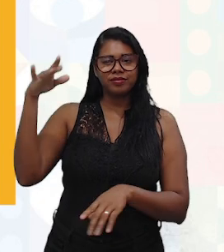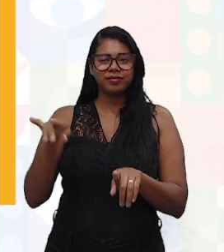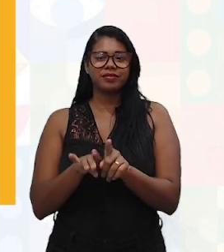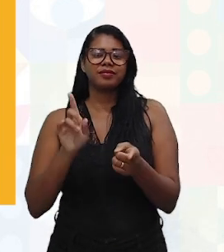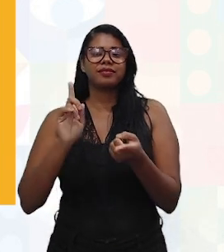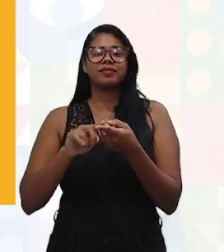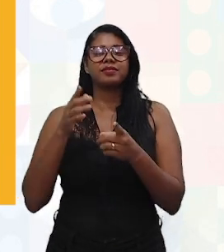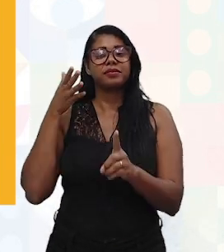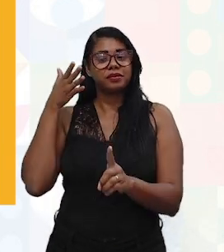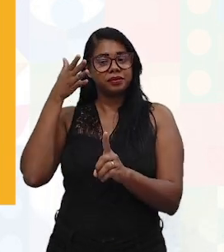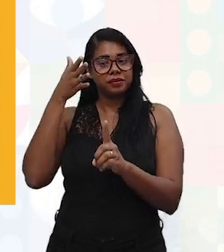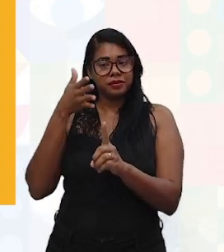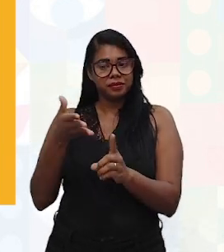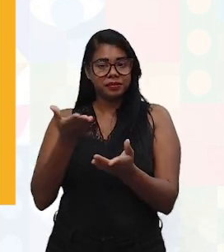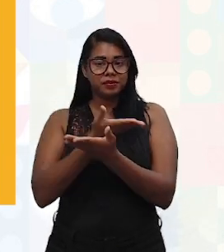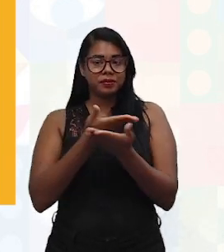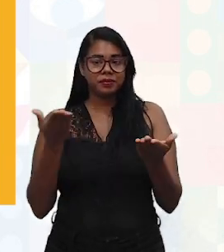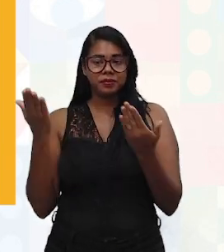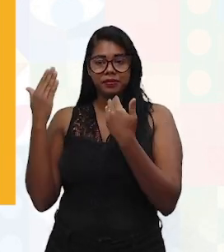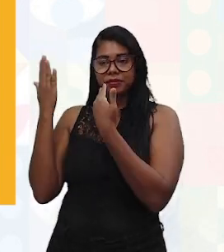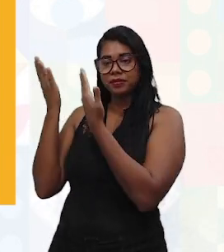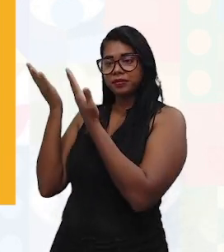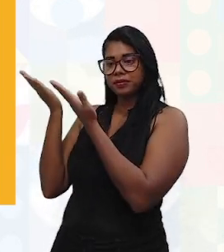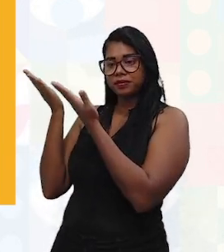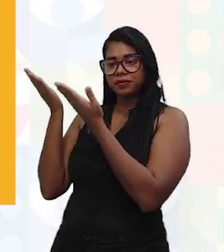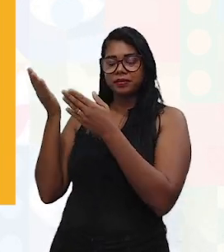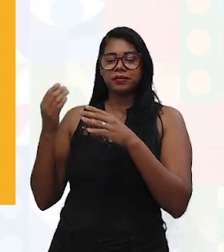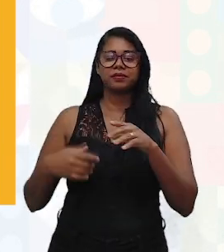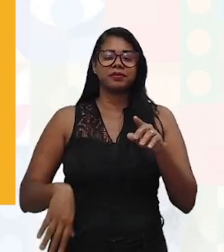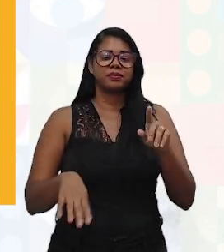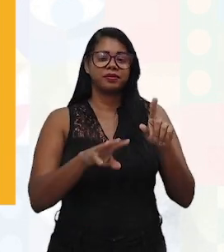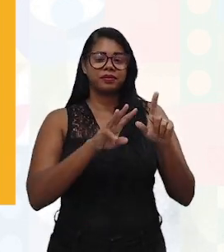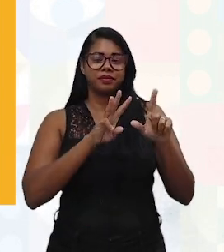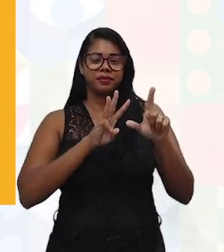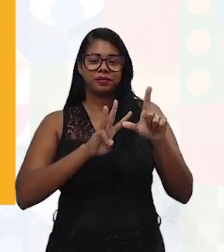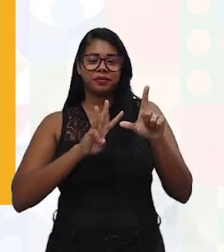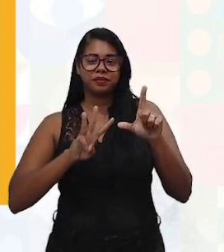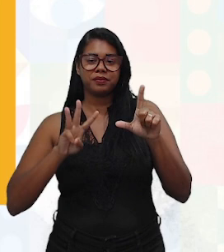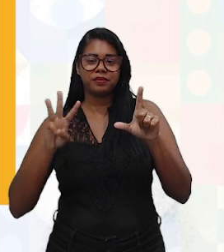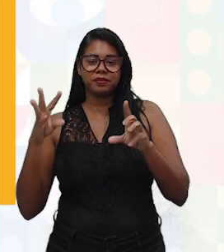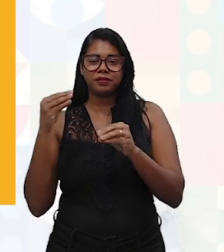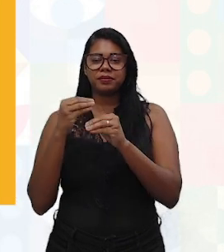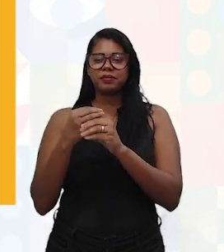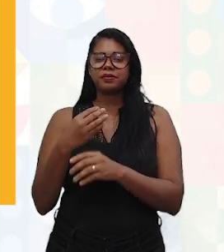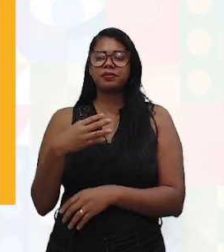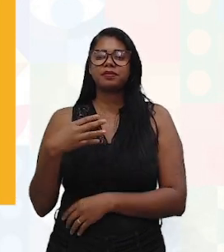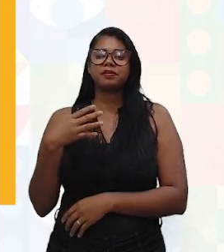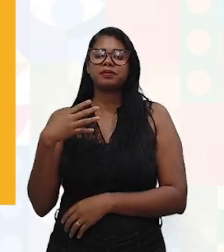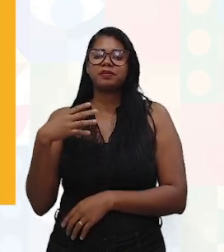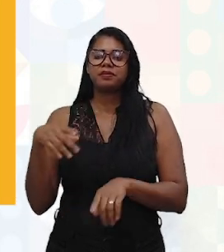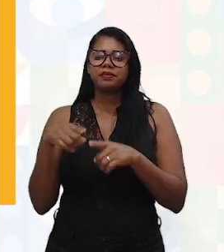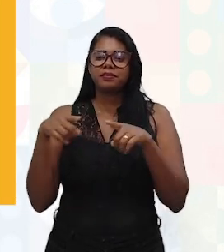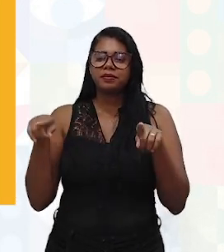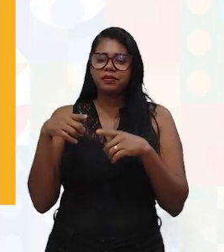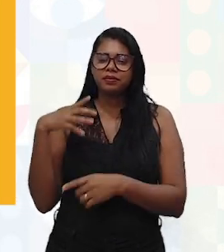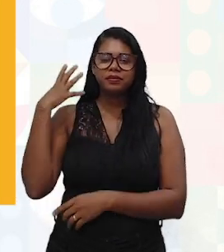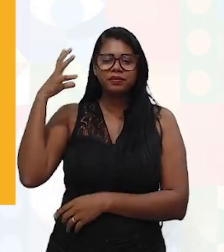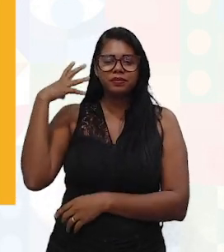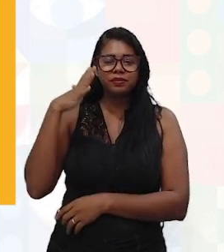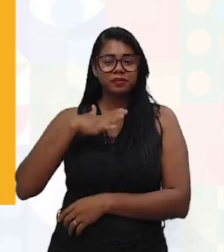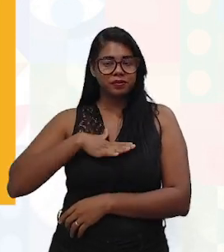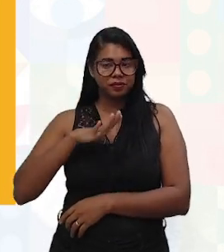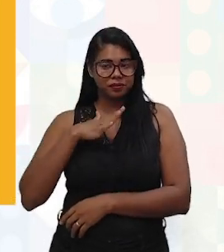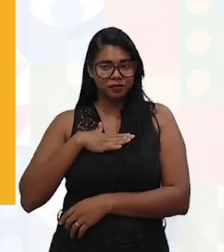eu estou indicando aí para você esse link de uma música de Mumuzinho, que muitas pessoas gostam, e aqueles que não